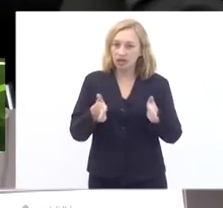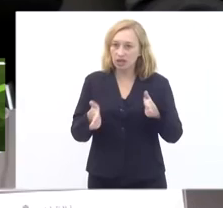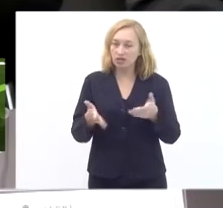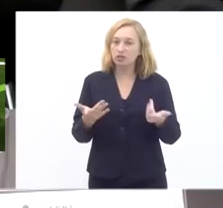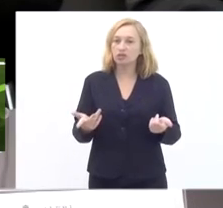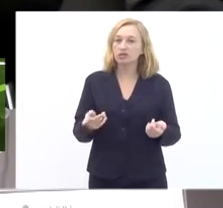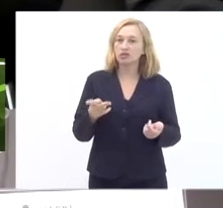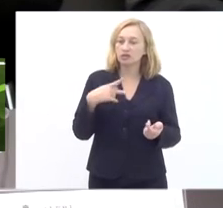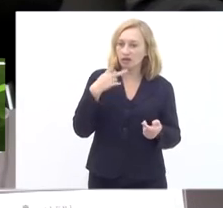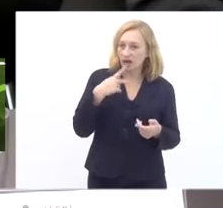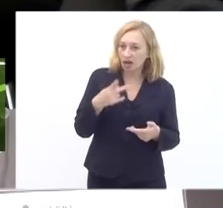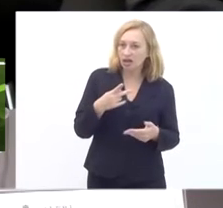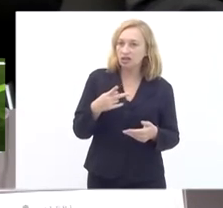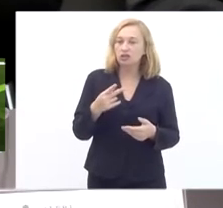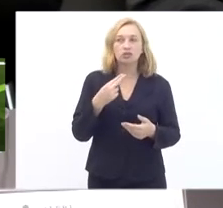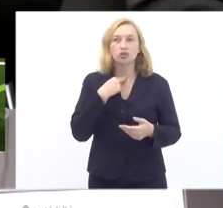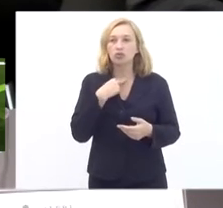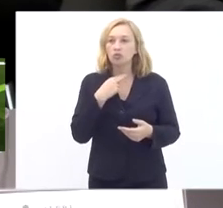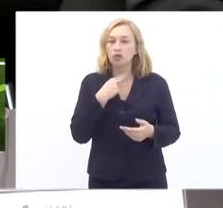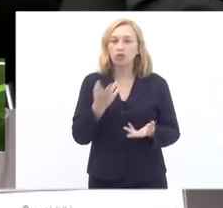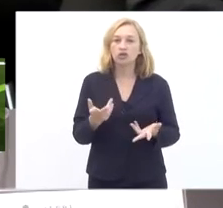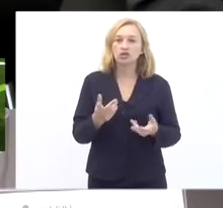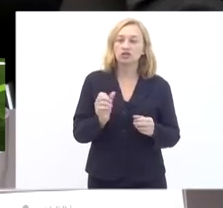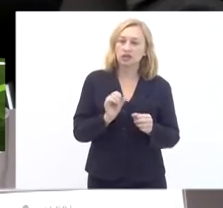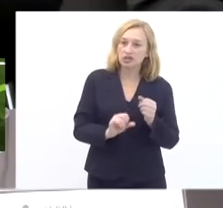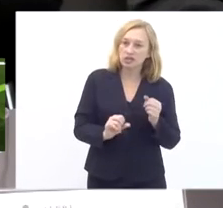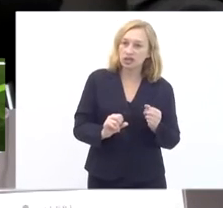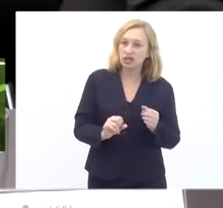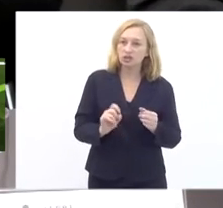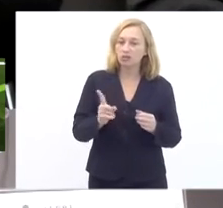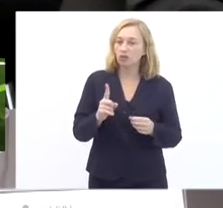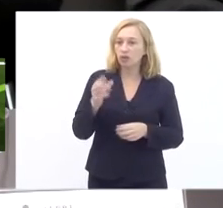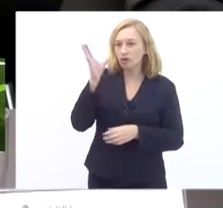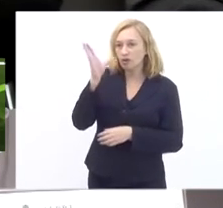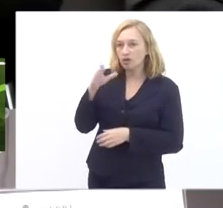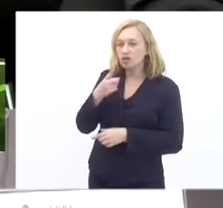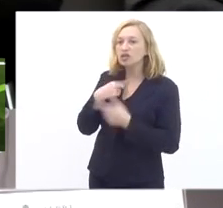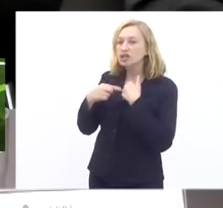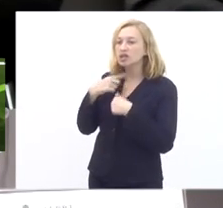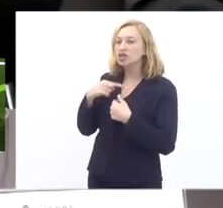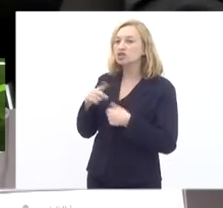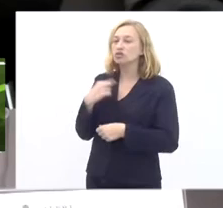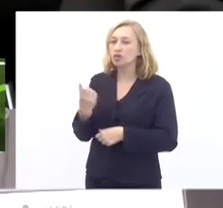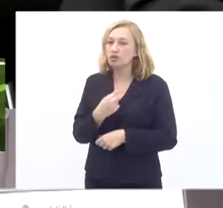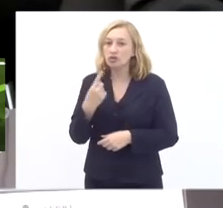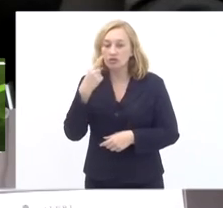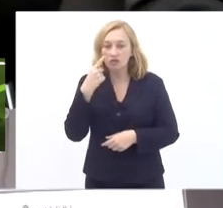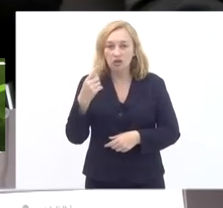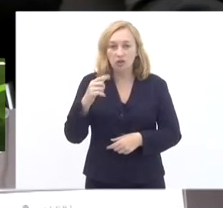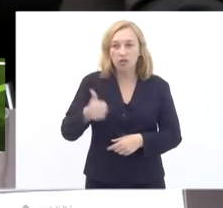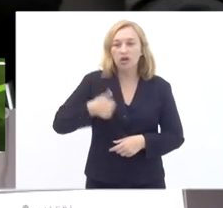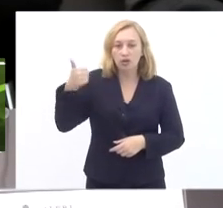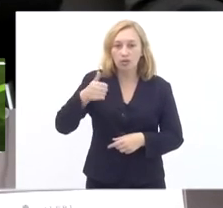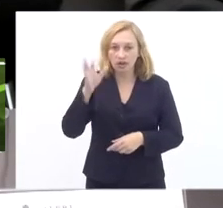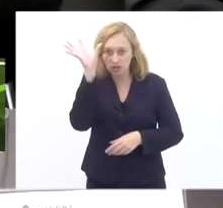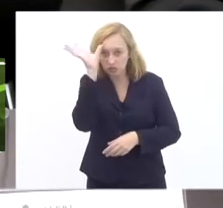sido estipulado e que não pôde ser efetivado. Não é essa a intenção de conseguir alcançar prazo, alcançar a solução e